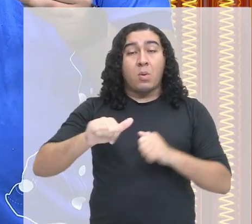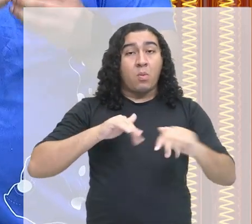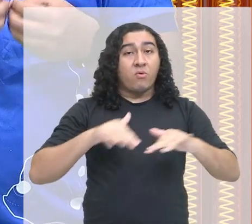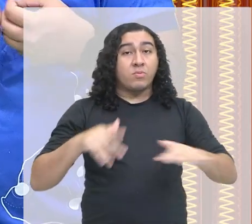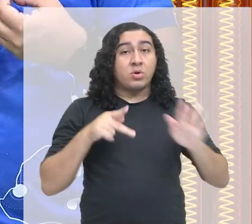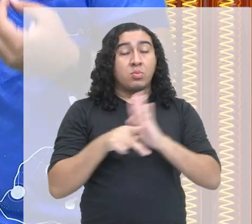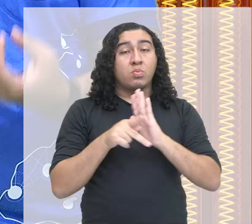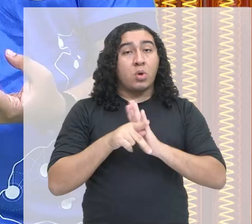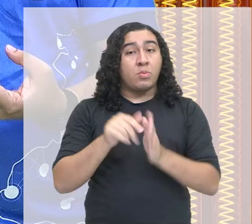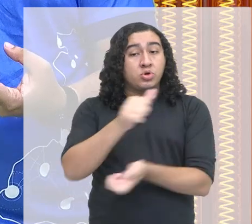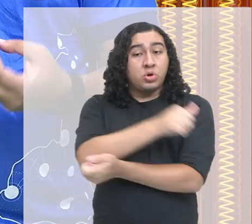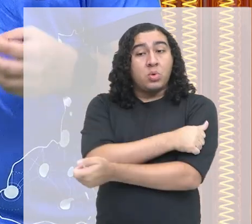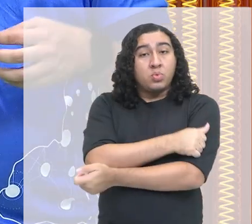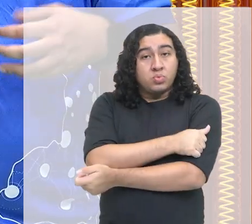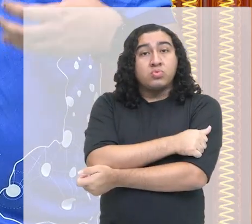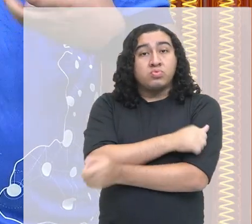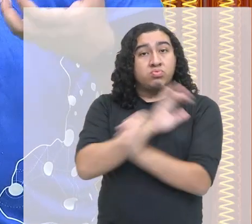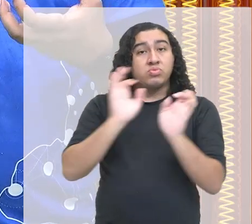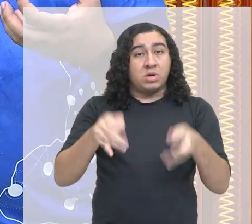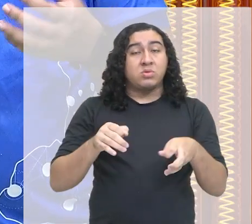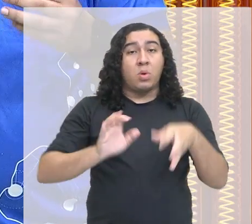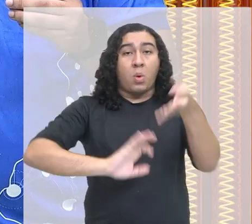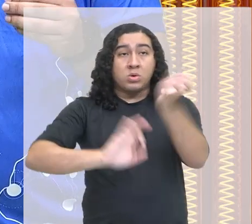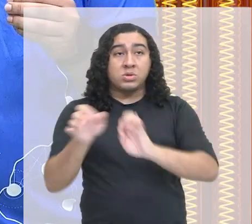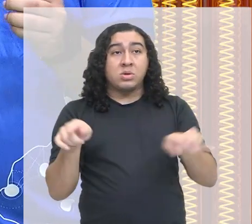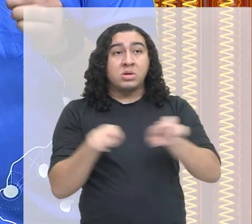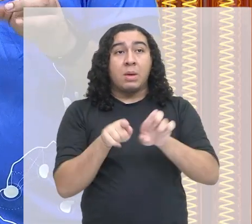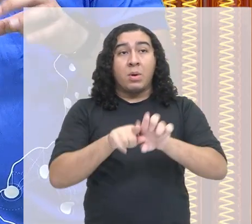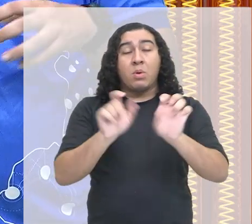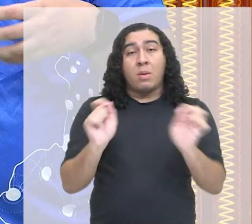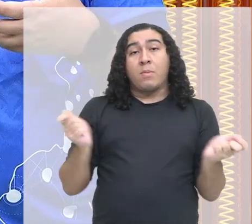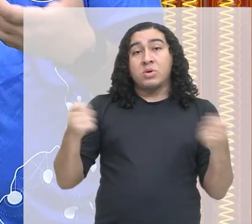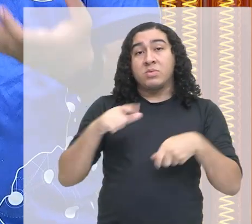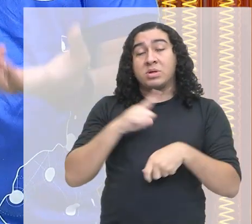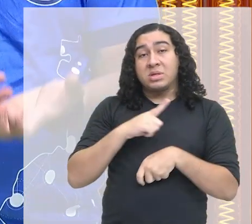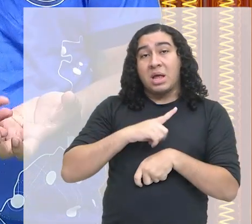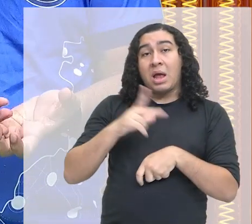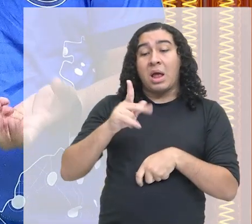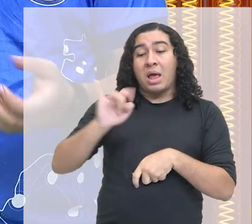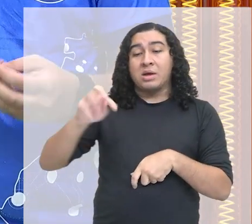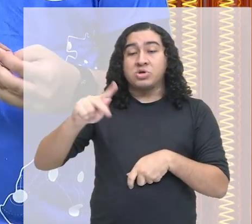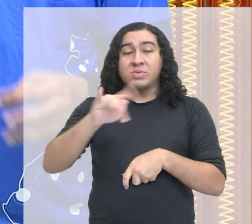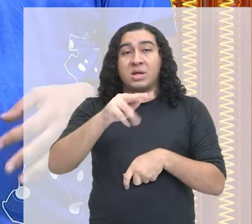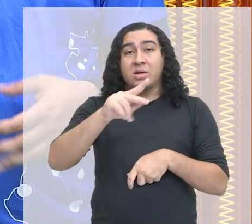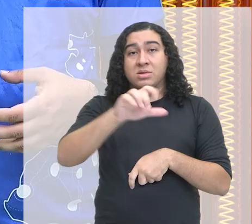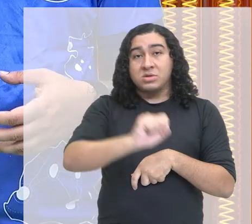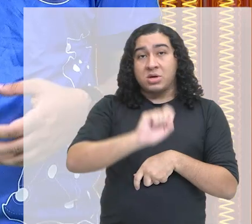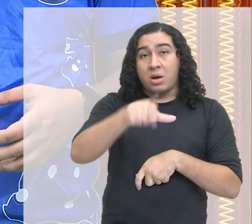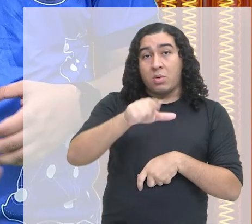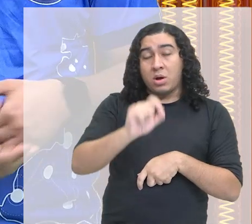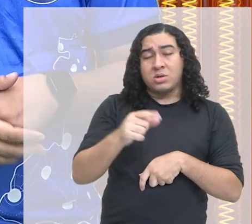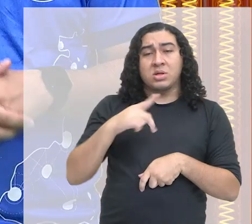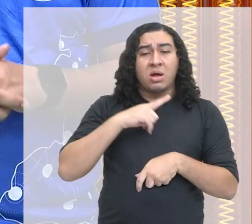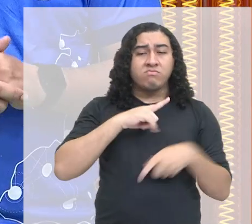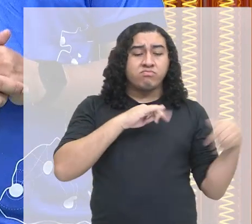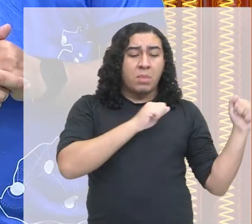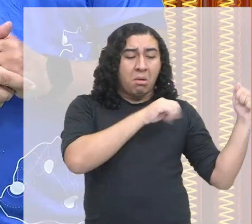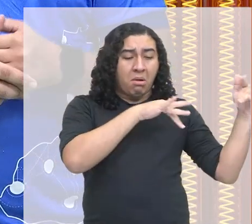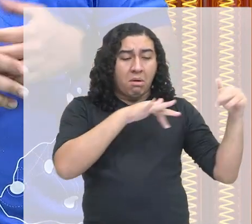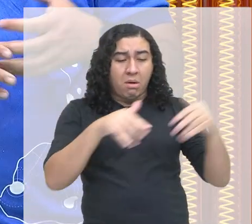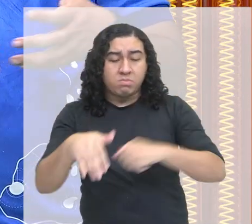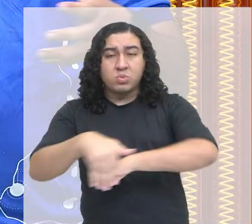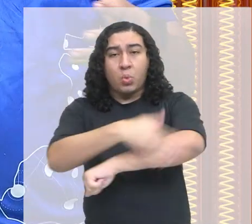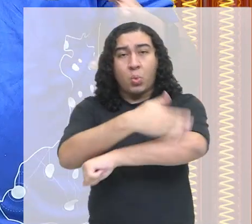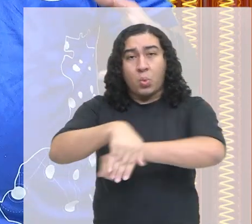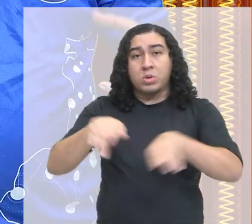movimento estudantil, né, organizando aquilo que fica conhecido como os caras pintadas, que foram às ruas, né,